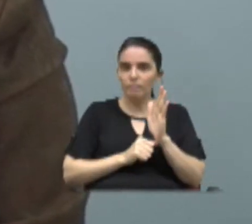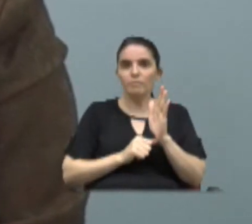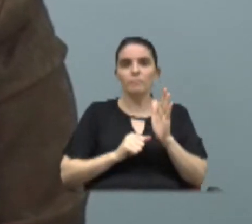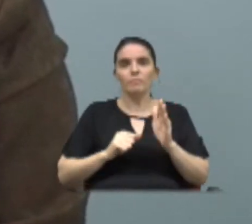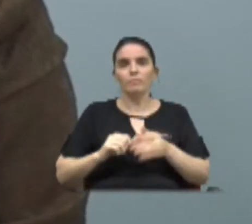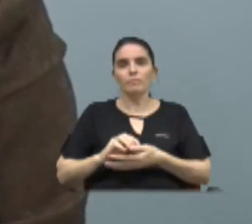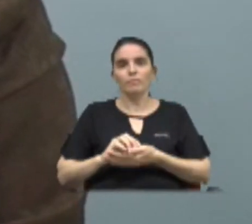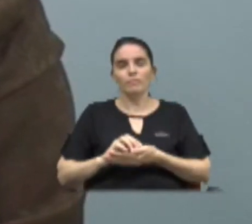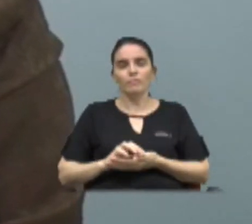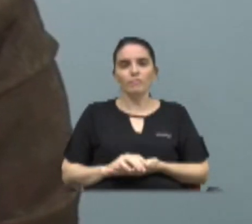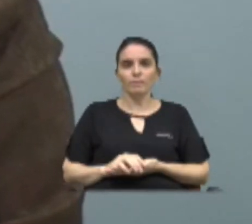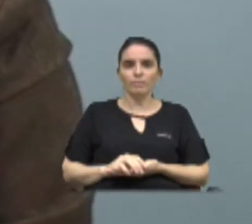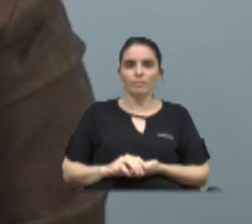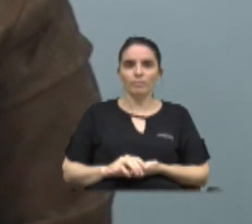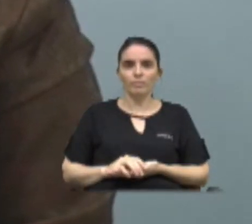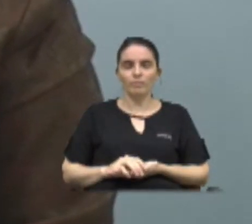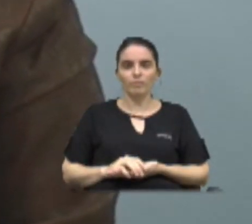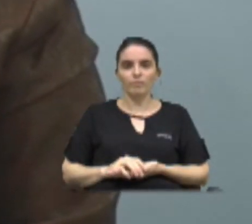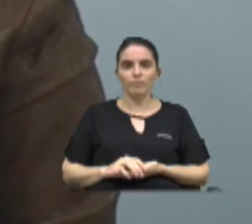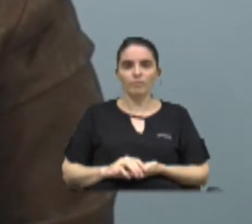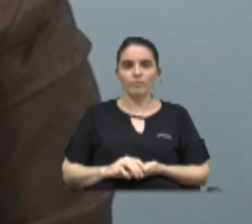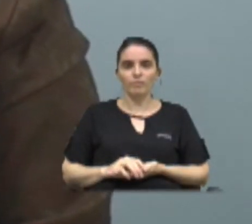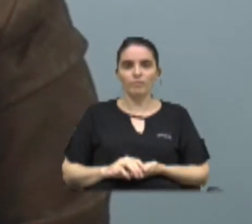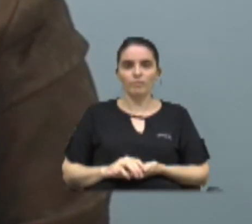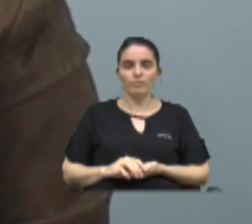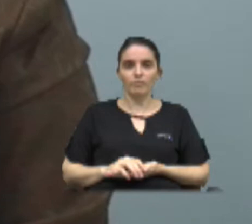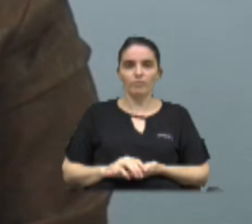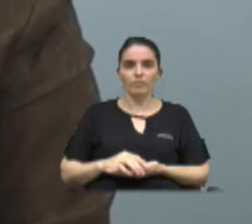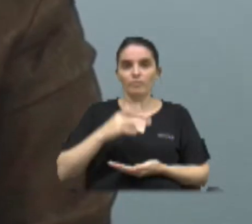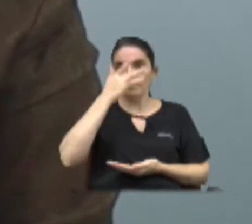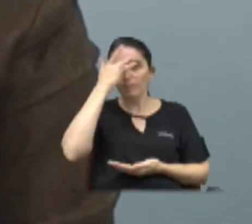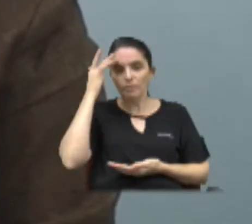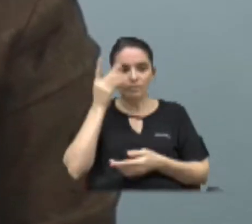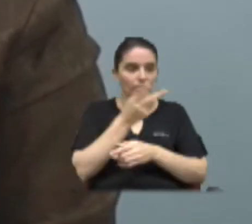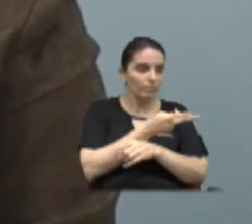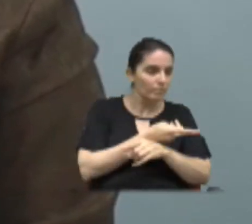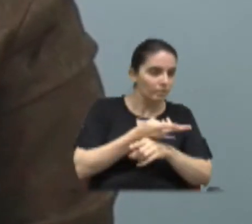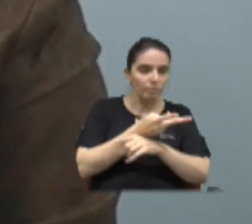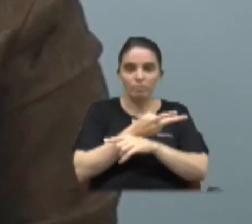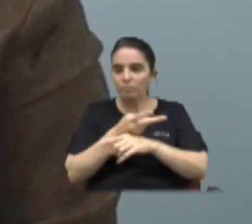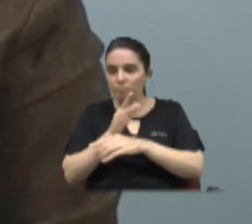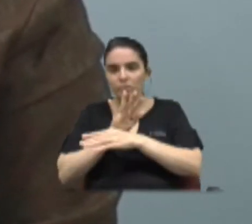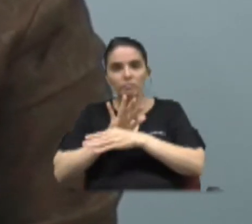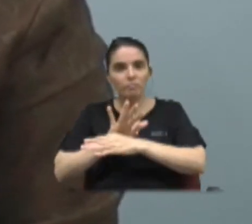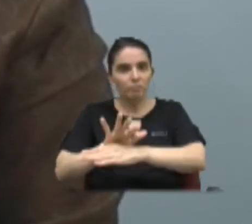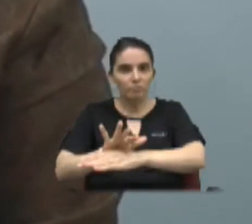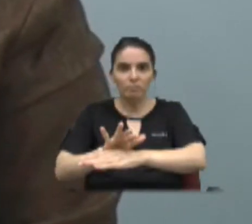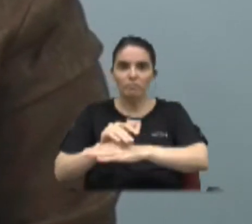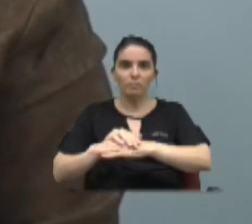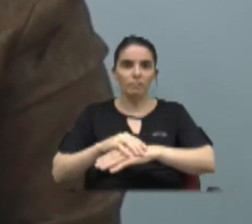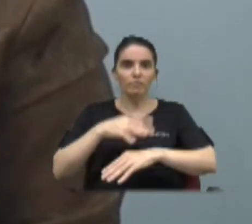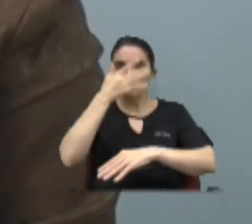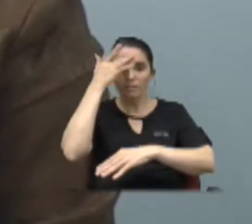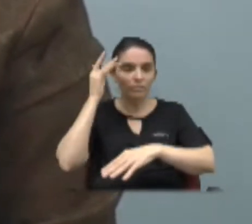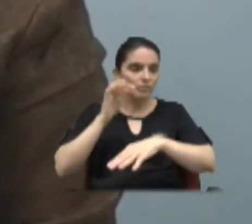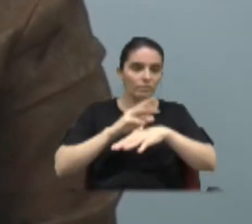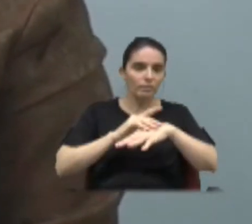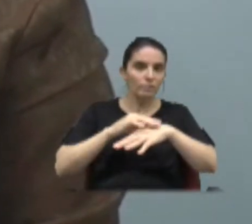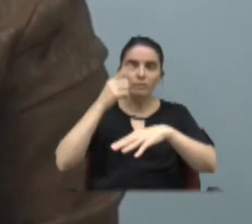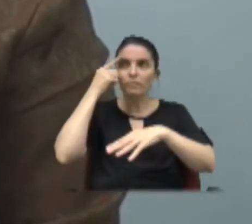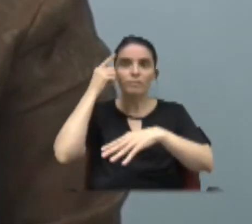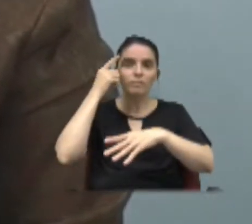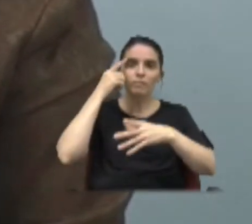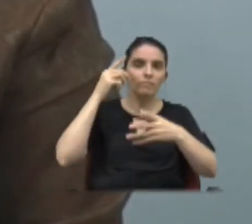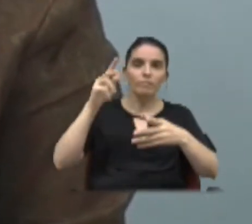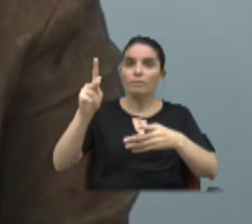assalto, é alguém que de repente se ele está procurando uma ajuda para alguém levar uma pessoa doente, já vem na cabeça da gente, bom,